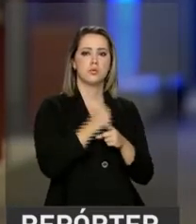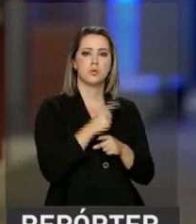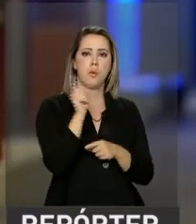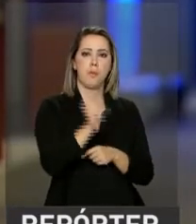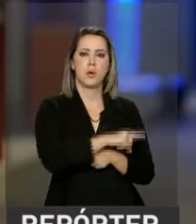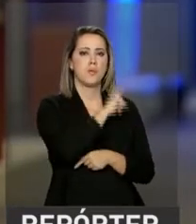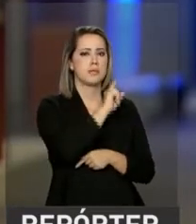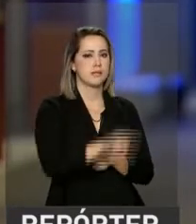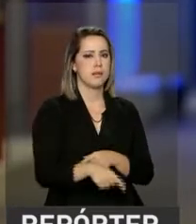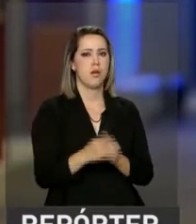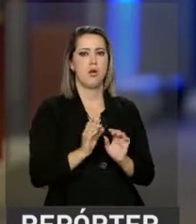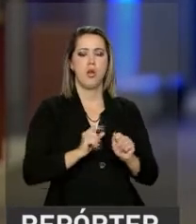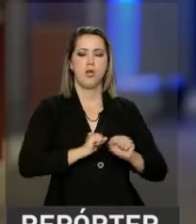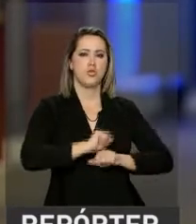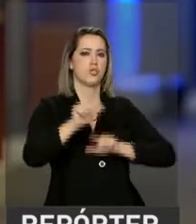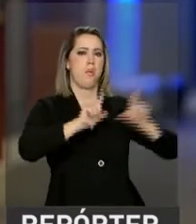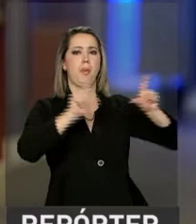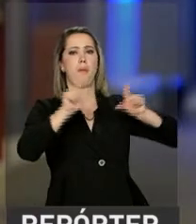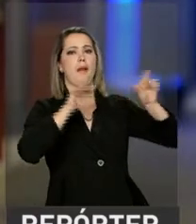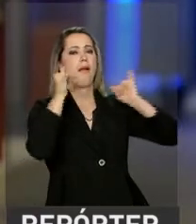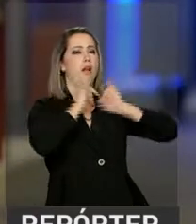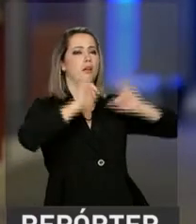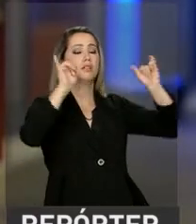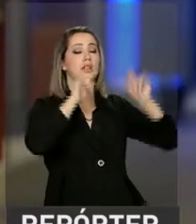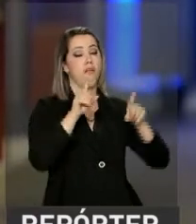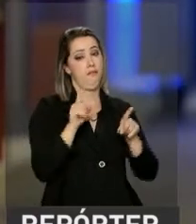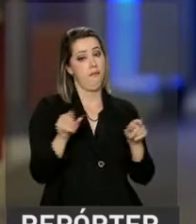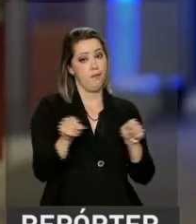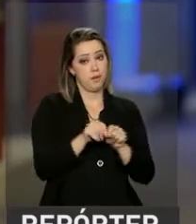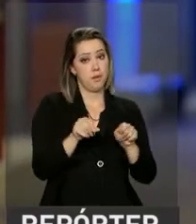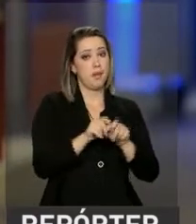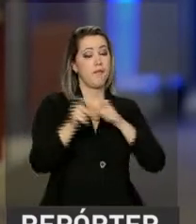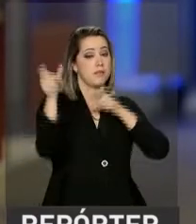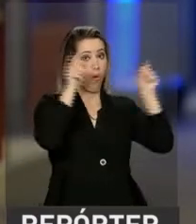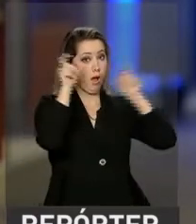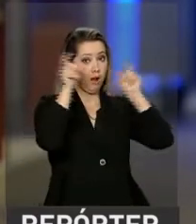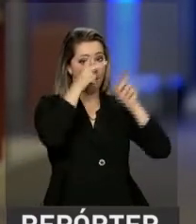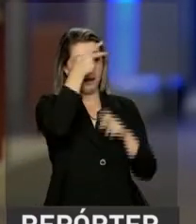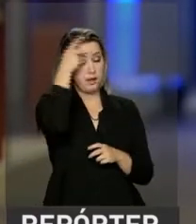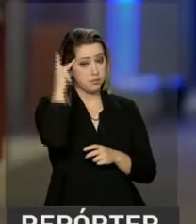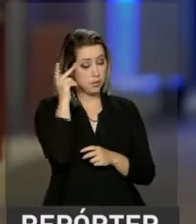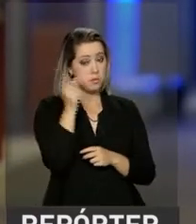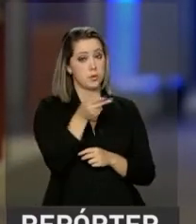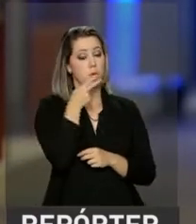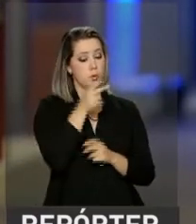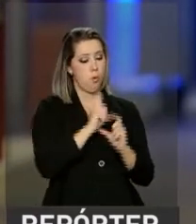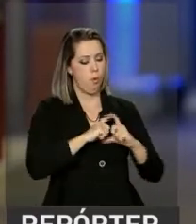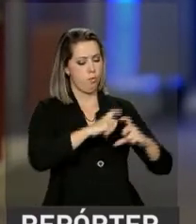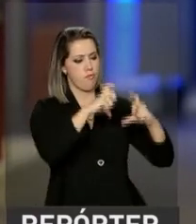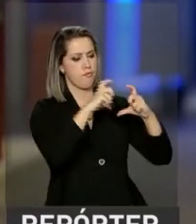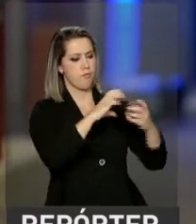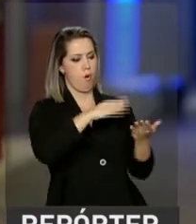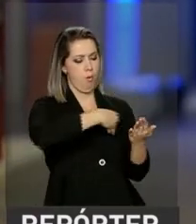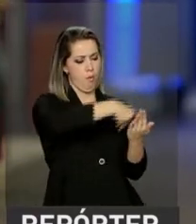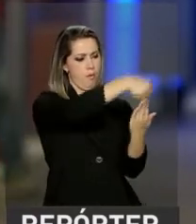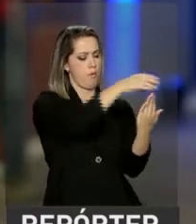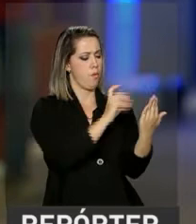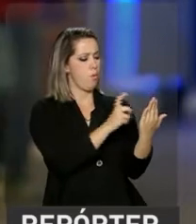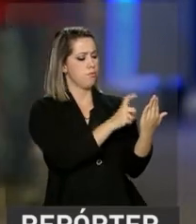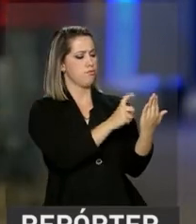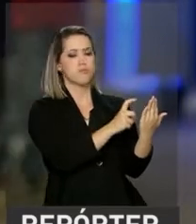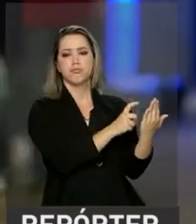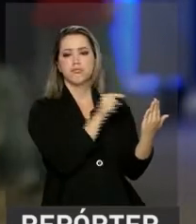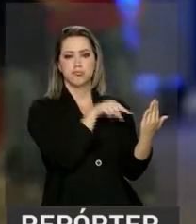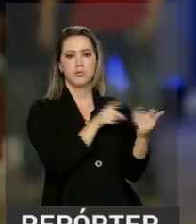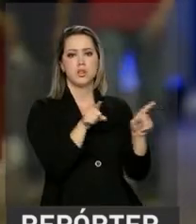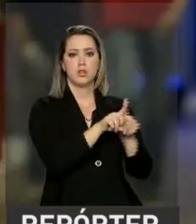de propaganda, de alerta para as pessoas nos maços de cigarro e também buscando